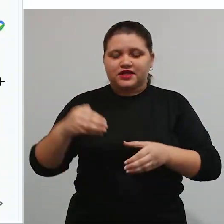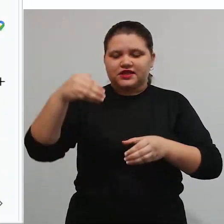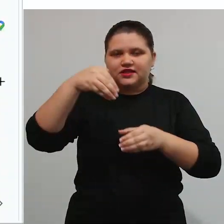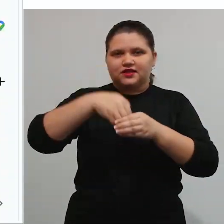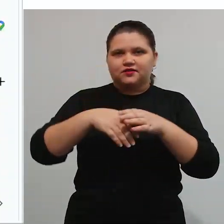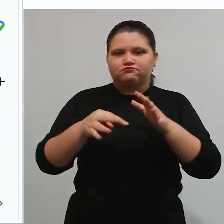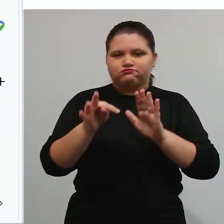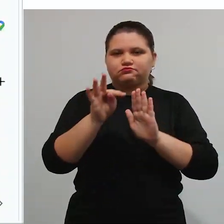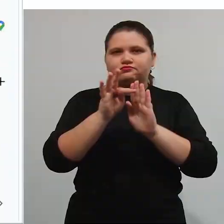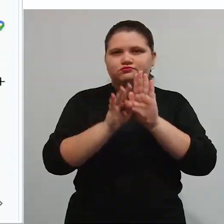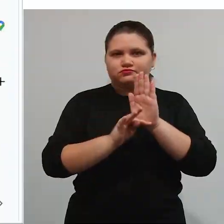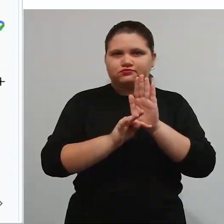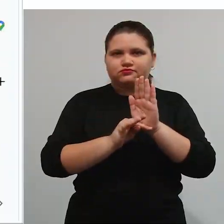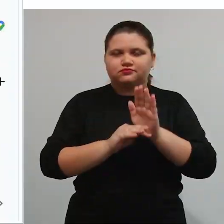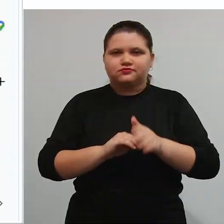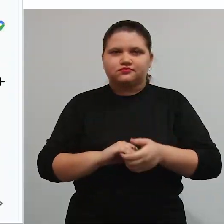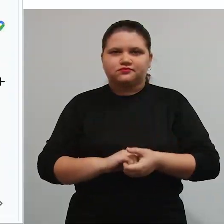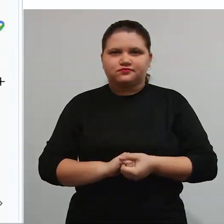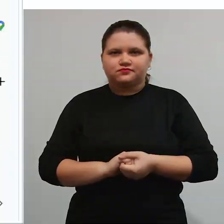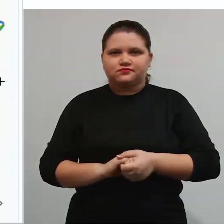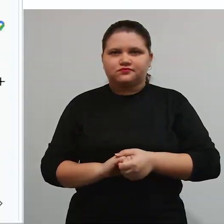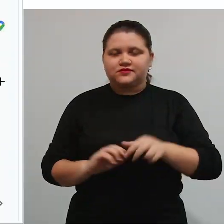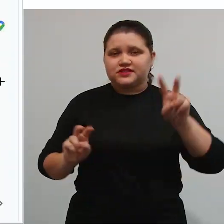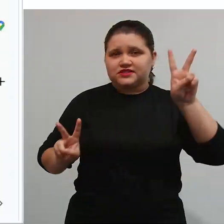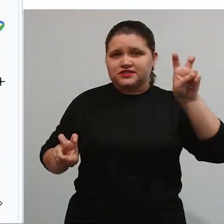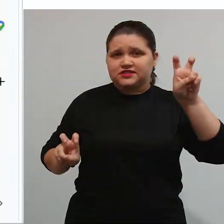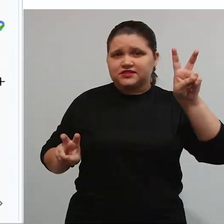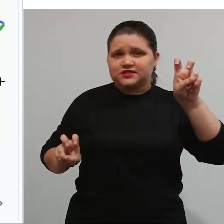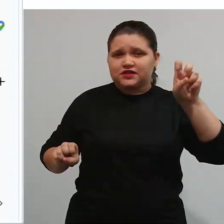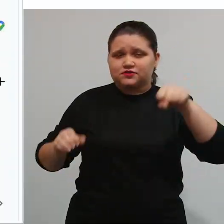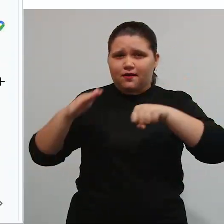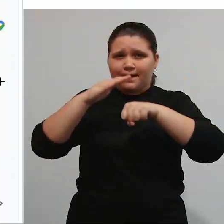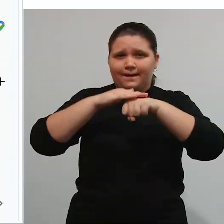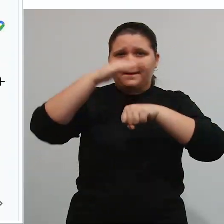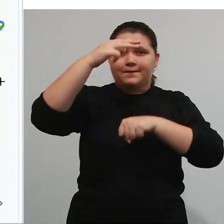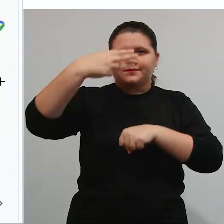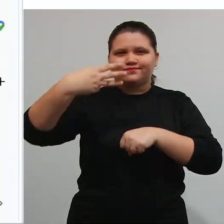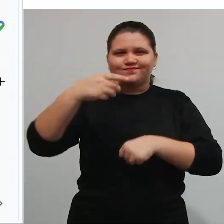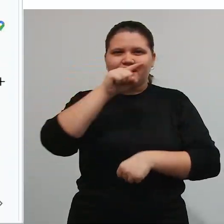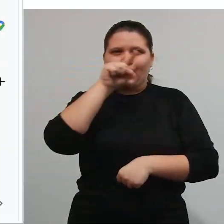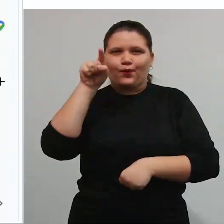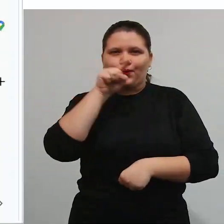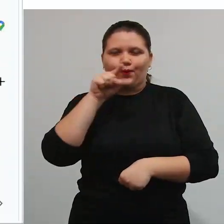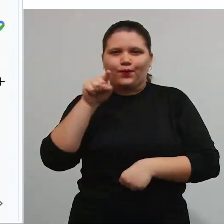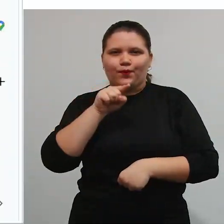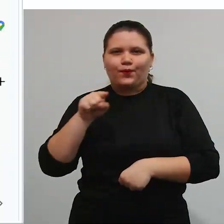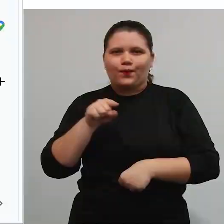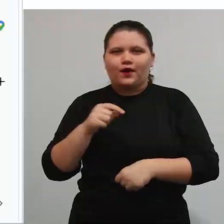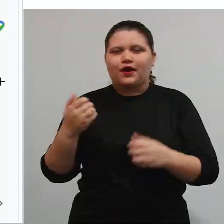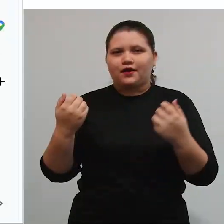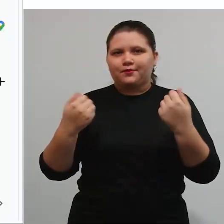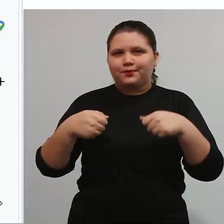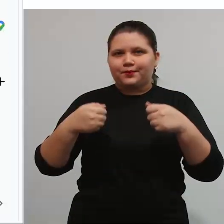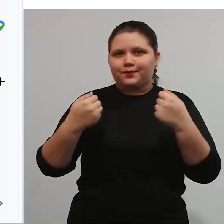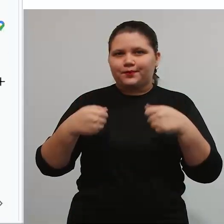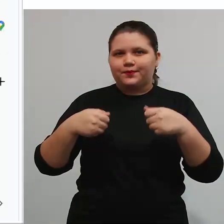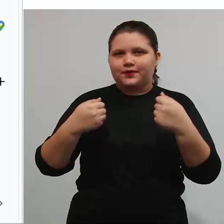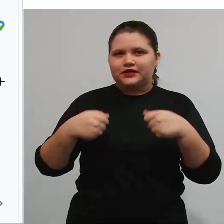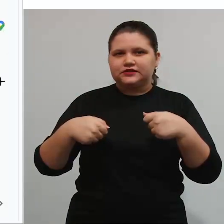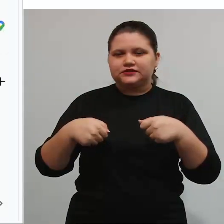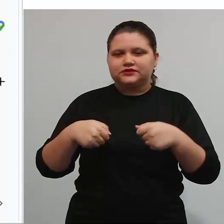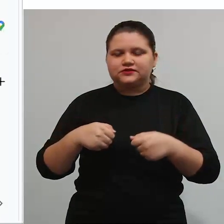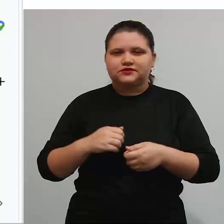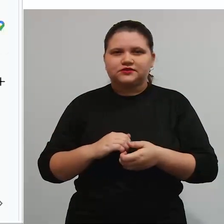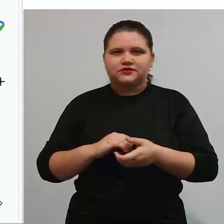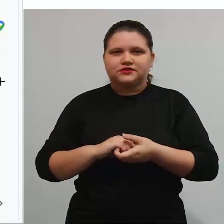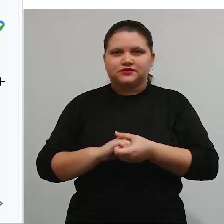seguidas pela referência, blá, blá, blá, blá. Citações com mais de 3 linhas devem ser apartadas do